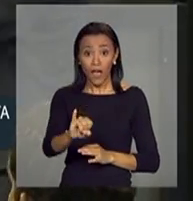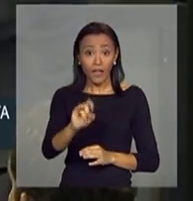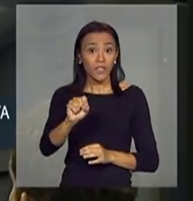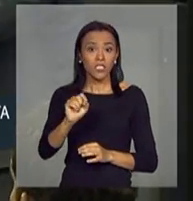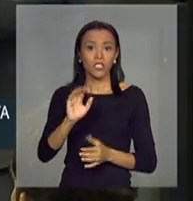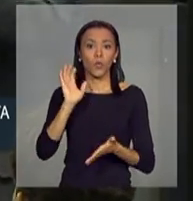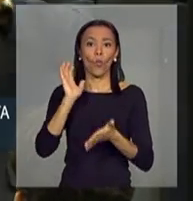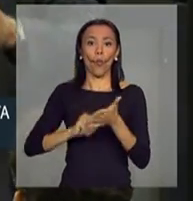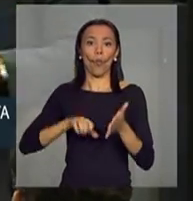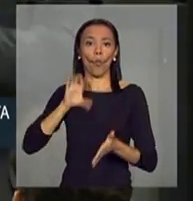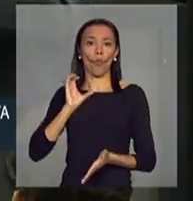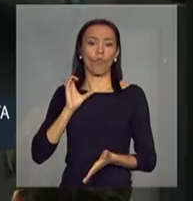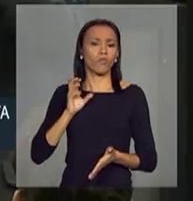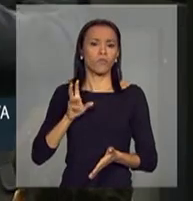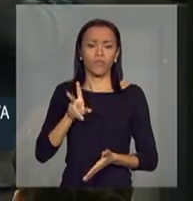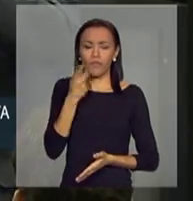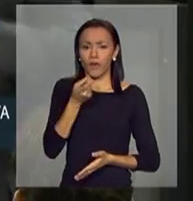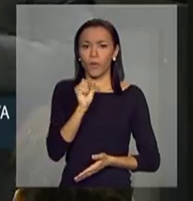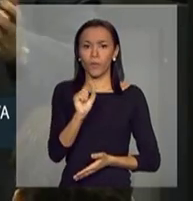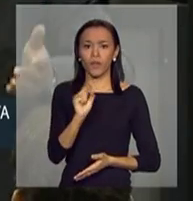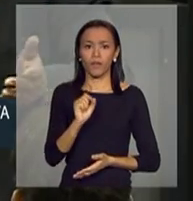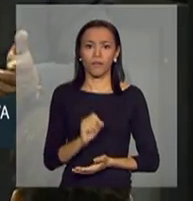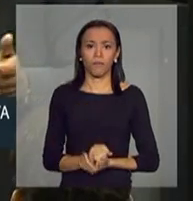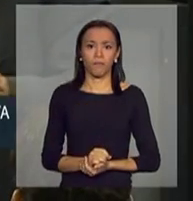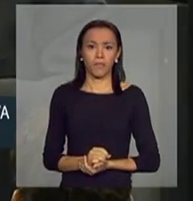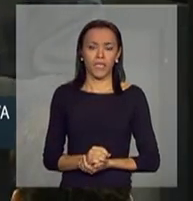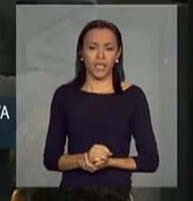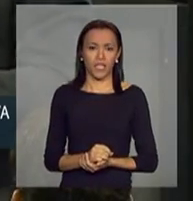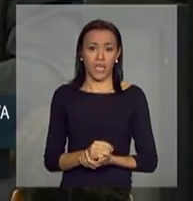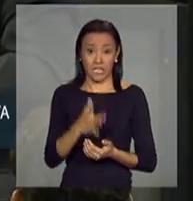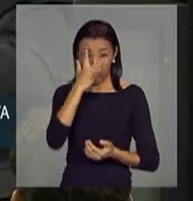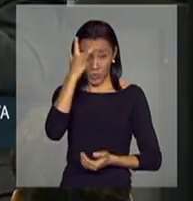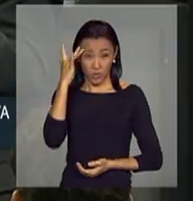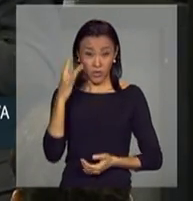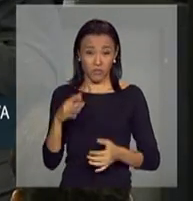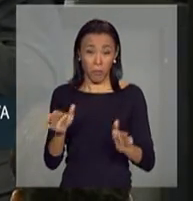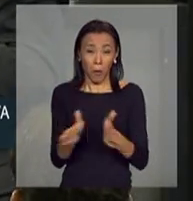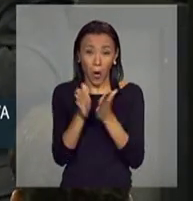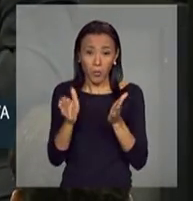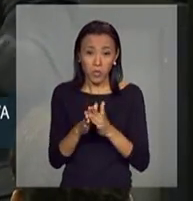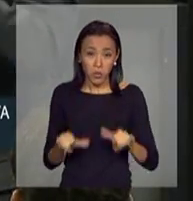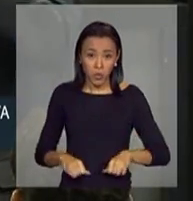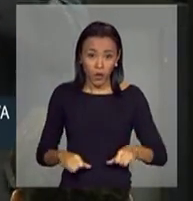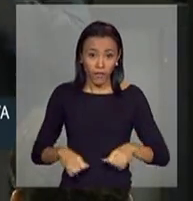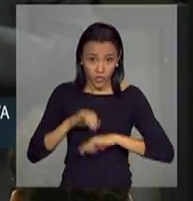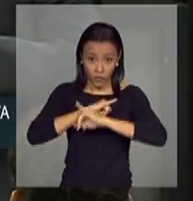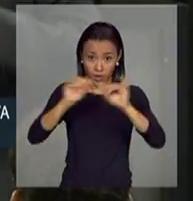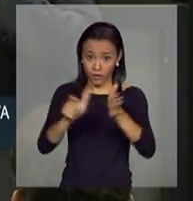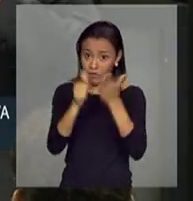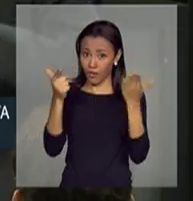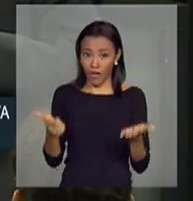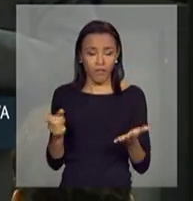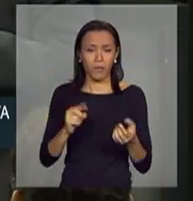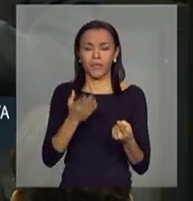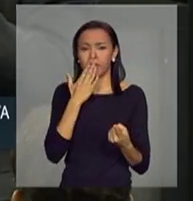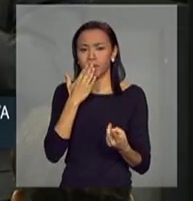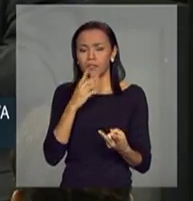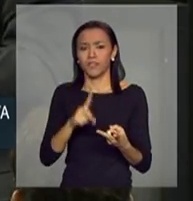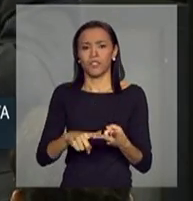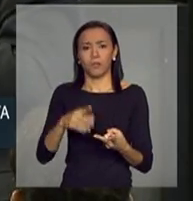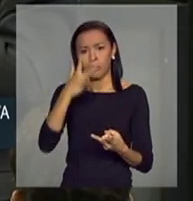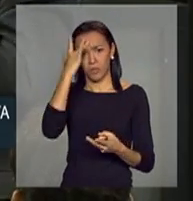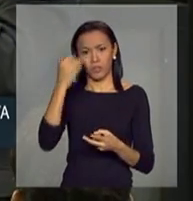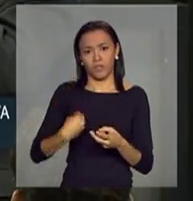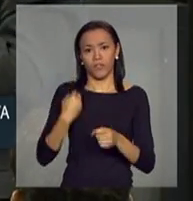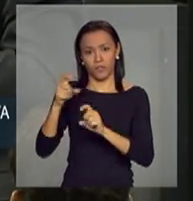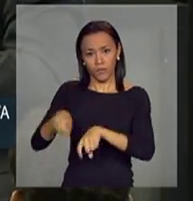omissão disso que... A dor do pobre não sai nos jornais, né? Já cantava o samba lá. Índios, camponeses, os